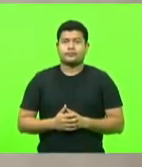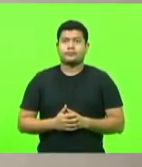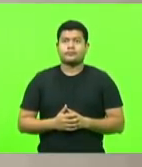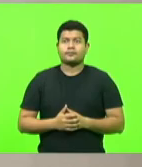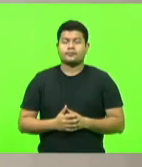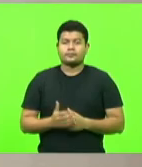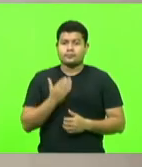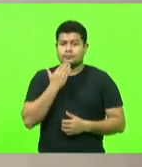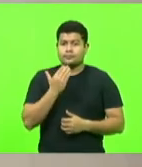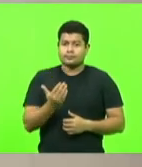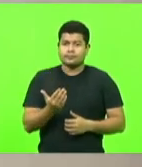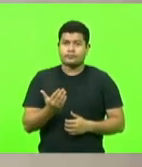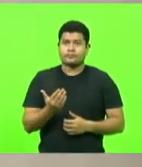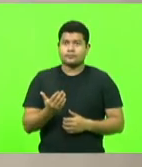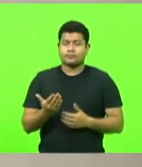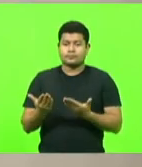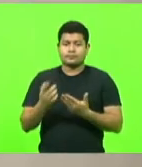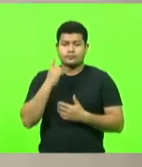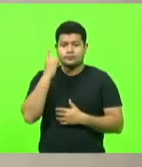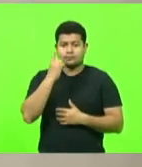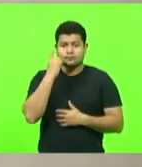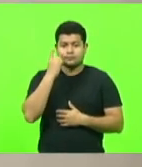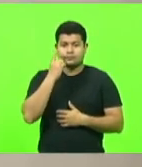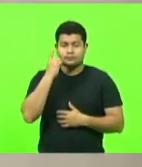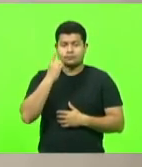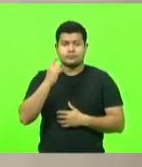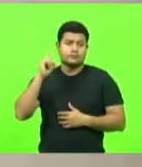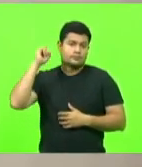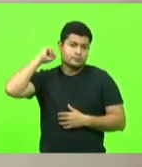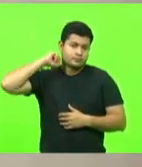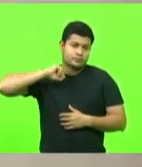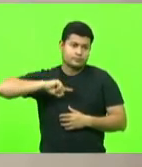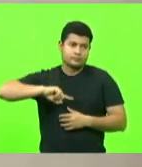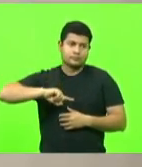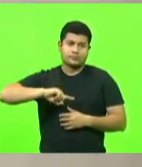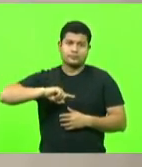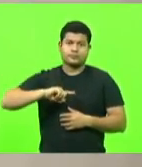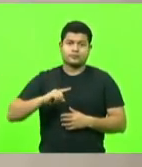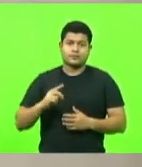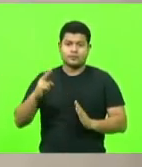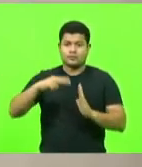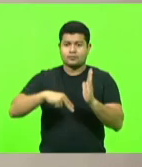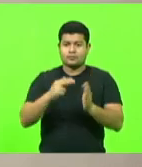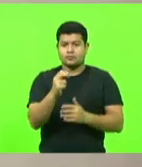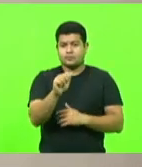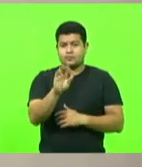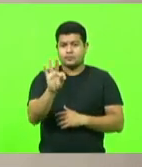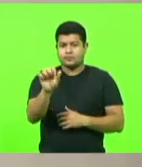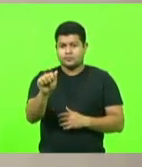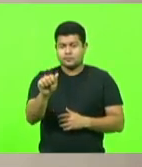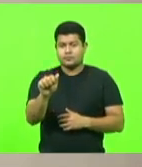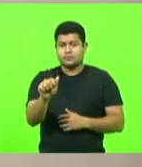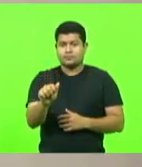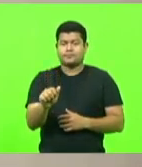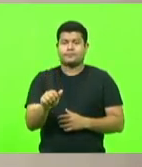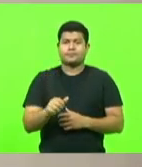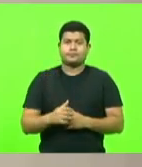Peço ao deputado Silvio Drevec para que proceda a leitura da ata da sessão anterior.